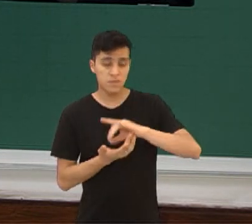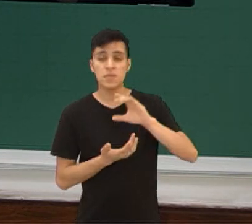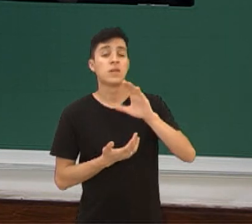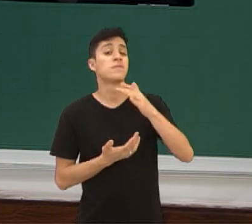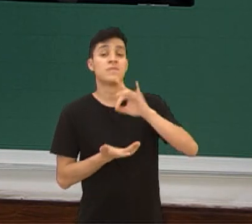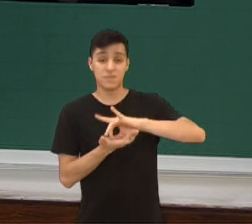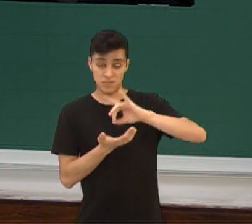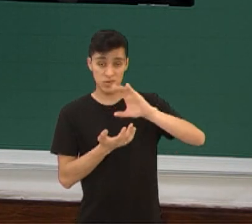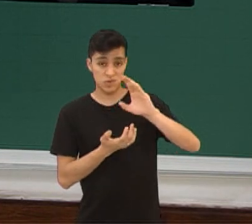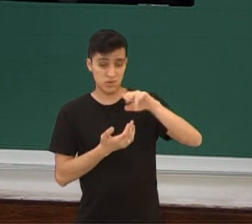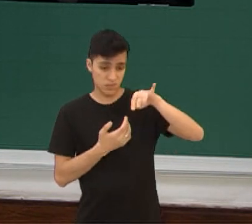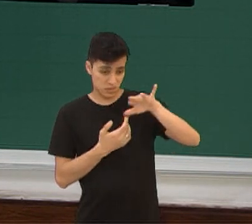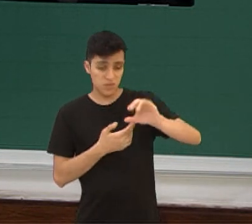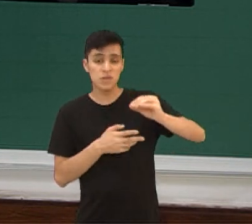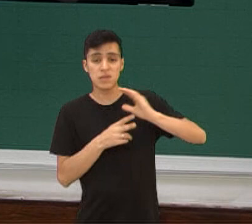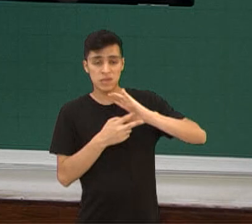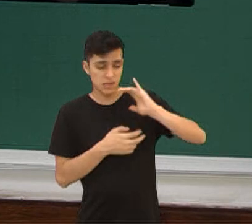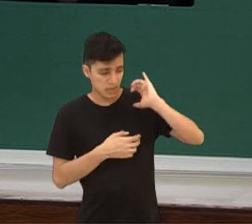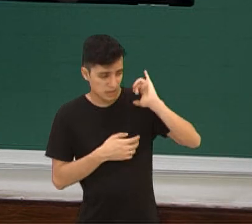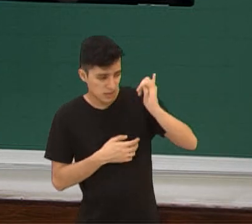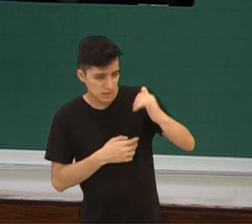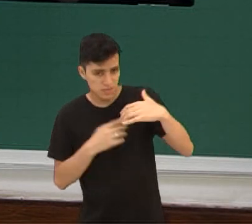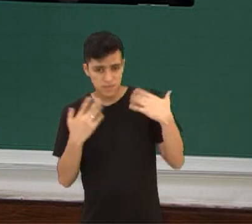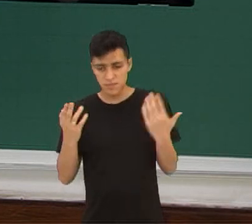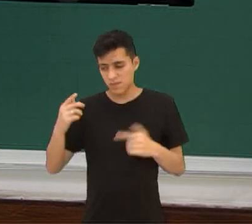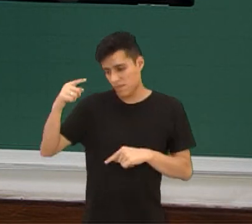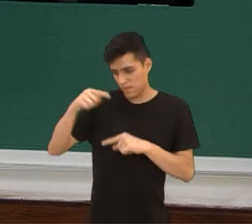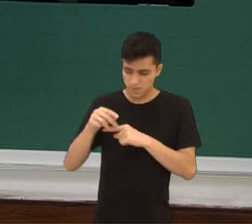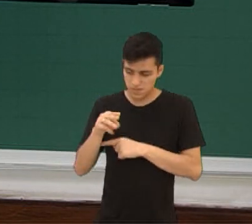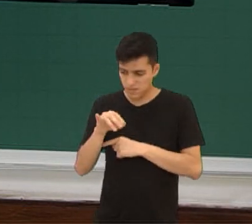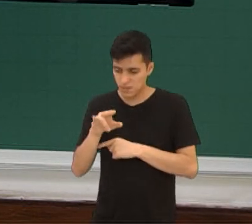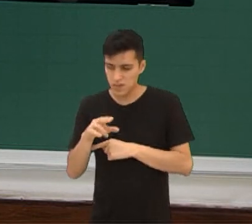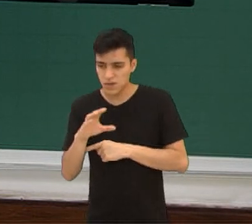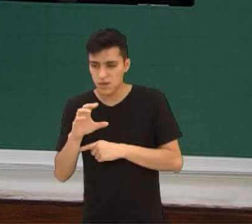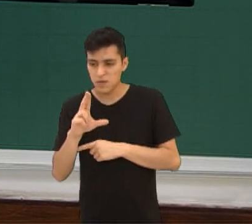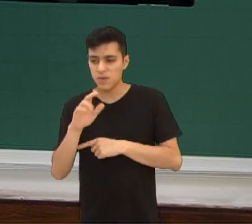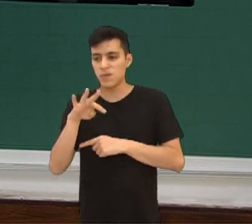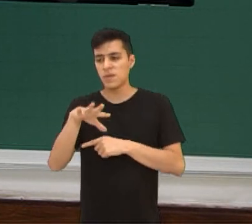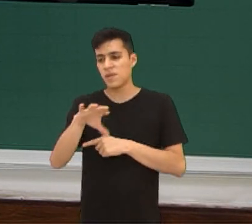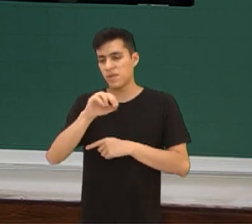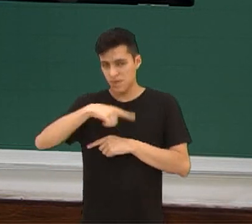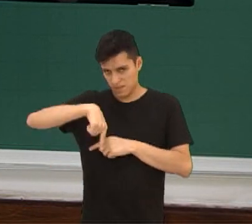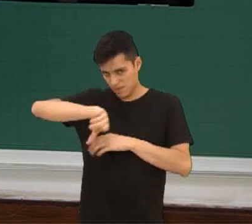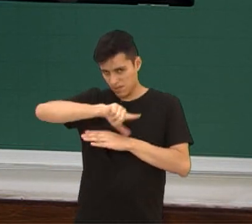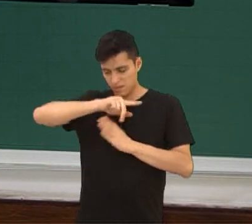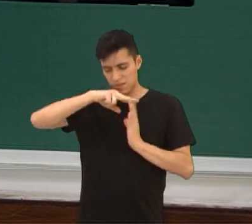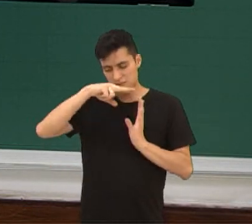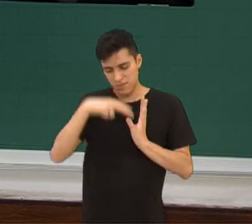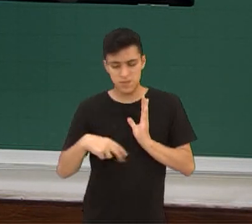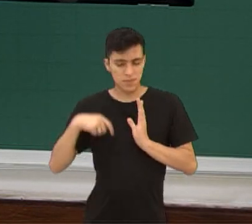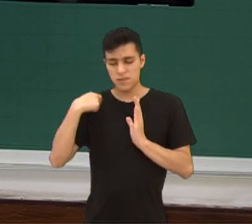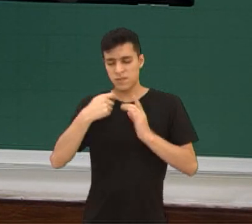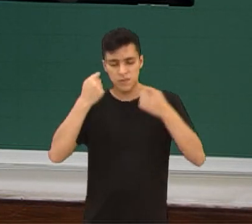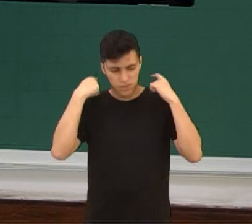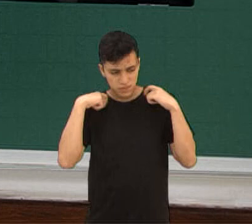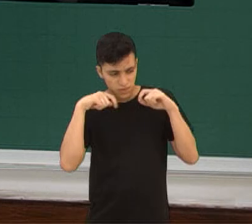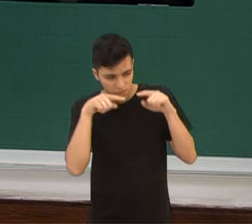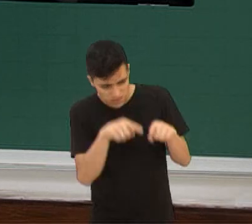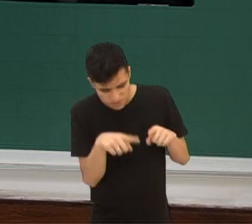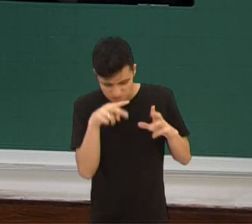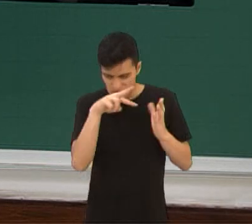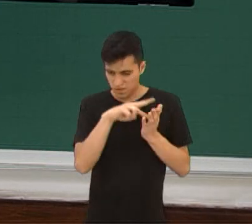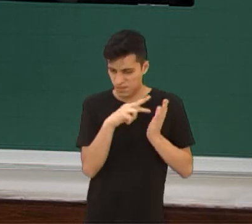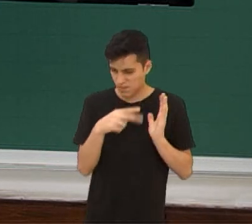é nada mais, nada menos que uma narrativa. E que o mini cuento, que é aquele conto que a gente leu sobre o cordeiro, ele é um